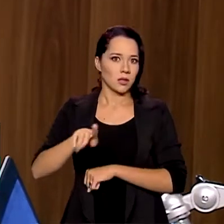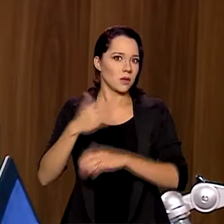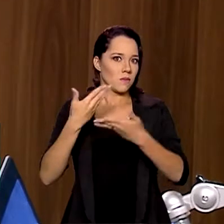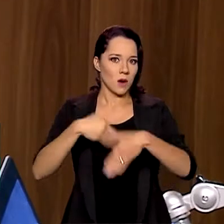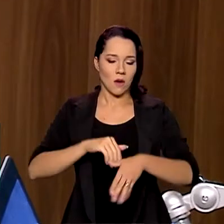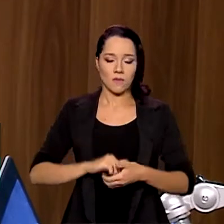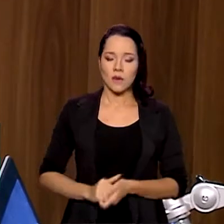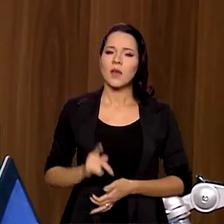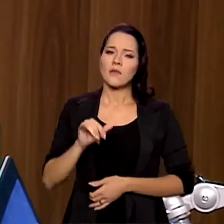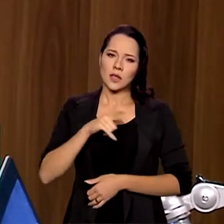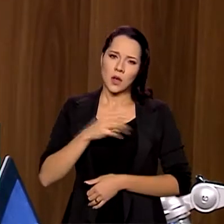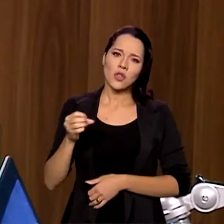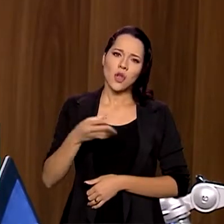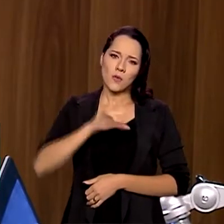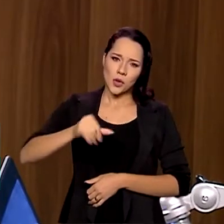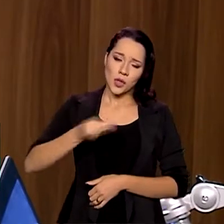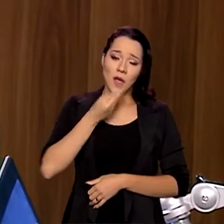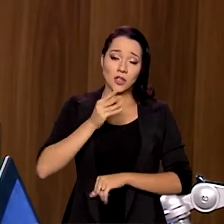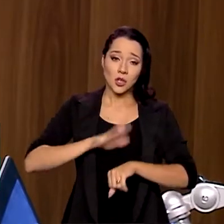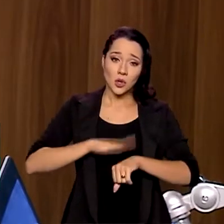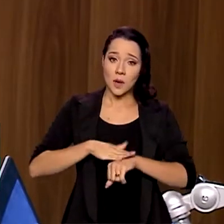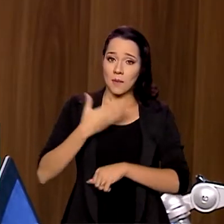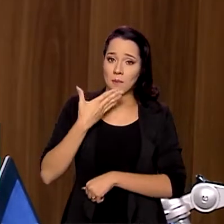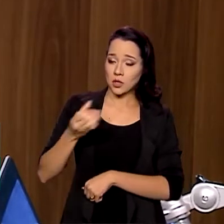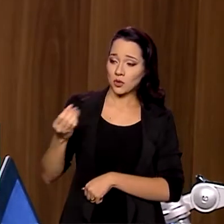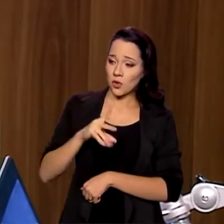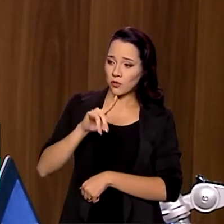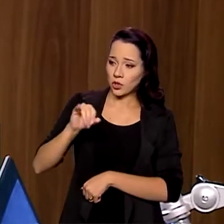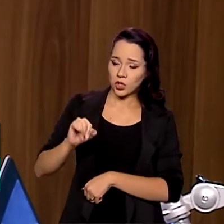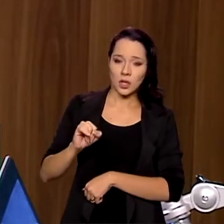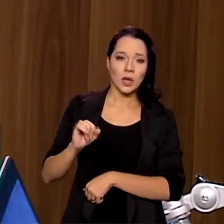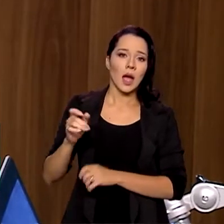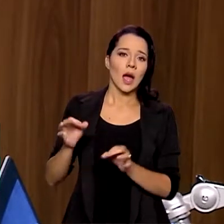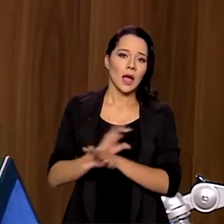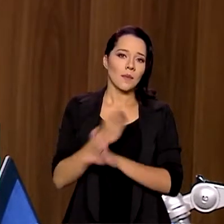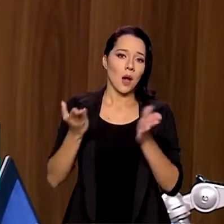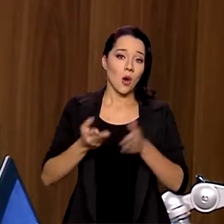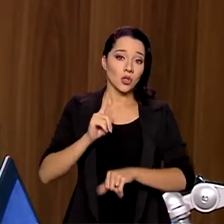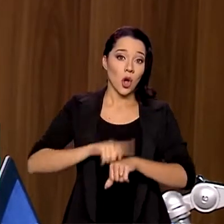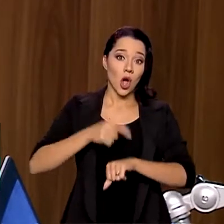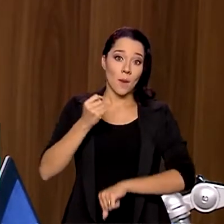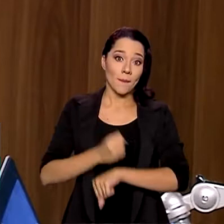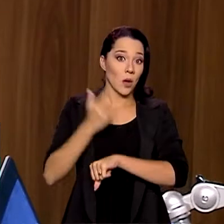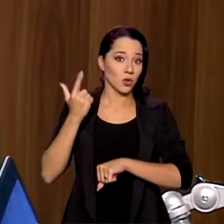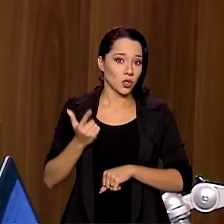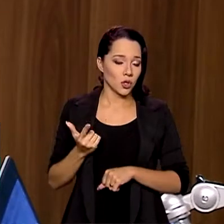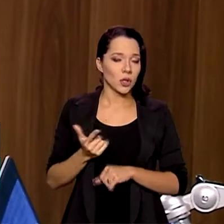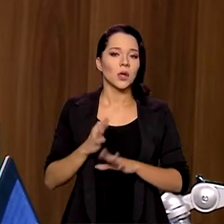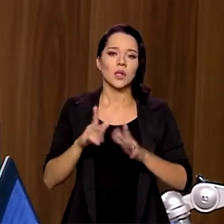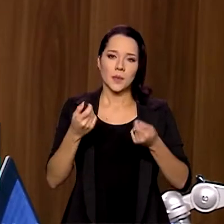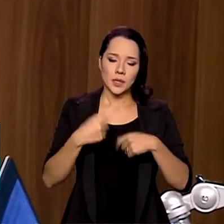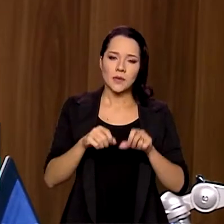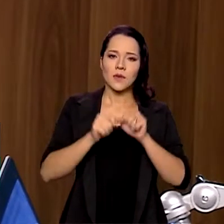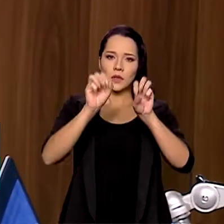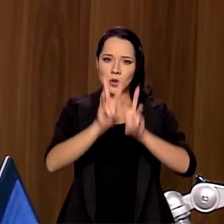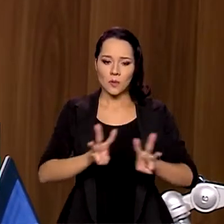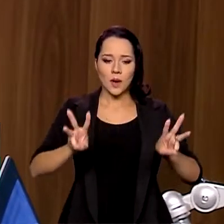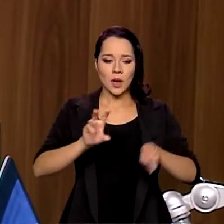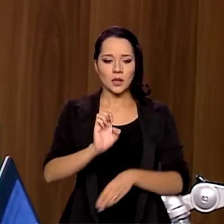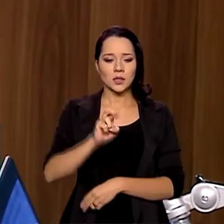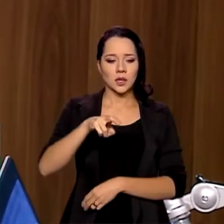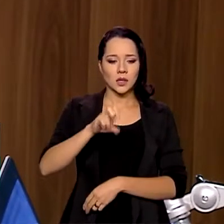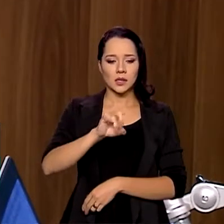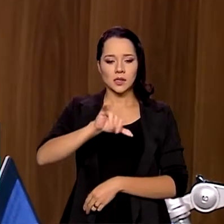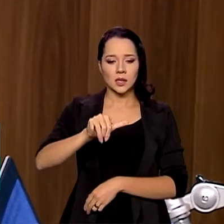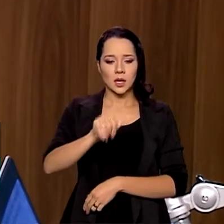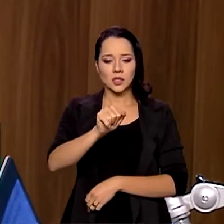prova. Vai ter uma nova chance e o prazo para pedir uma nova data acaba hoje ao meio-dia. Isso deve ser feito na página do Enseja na